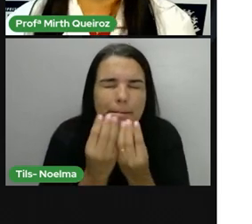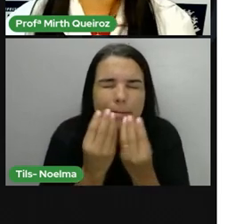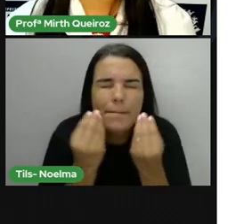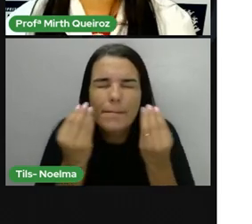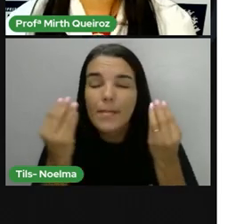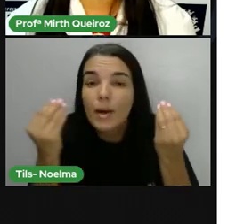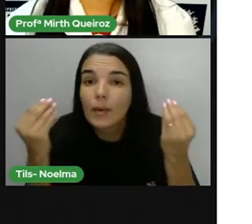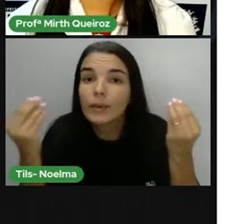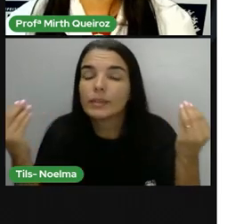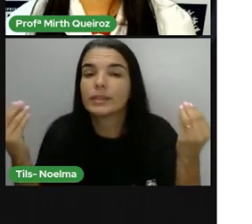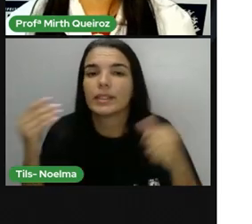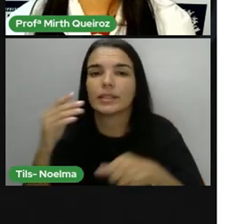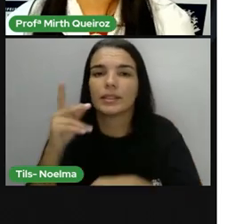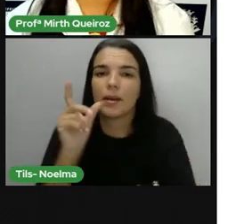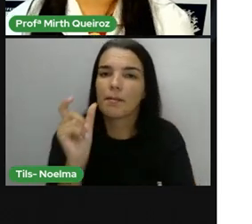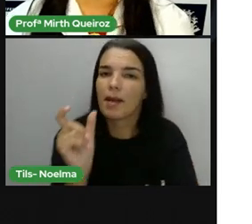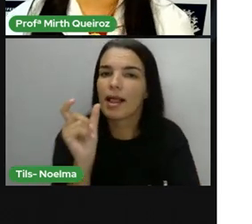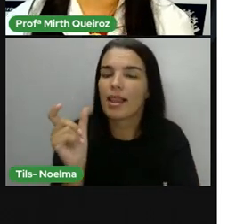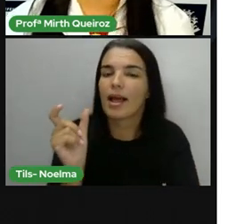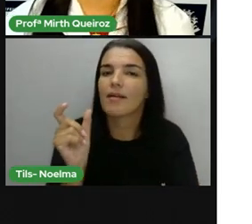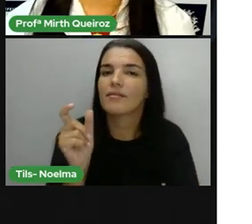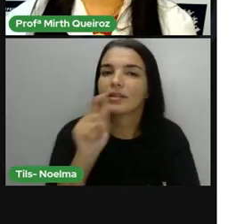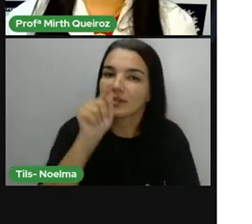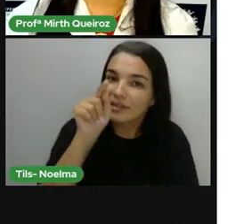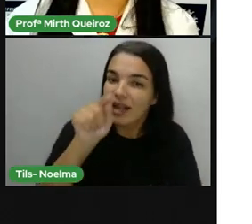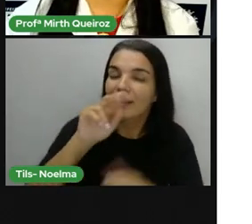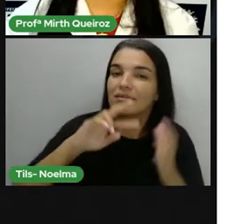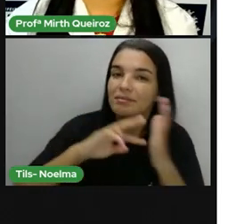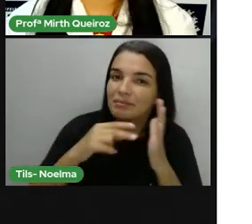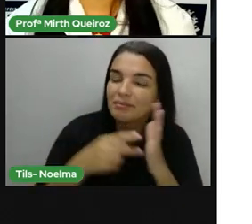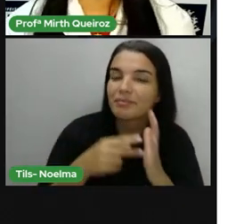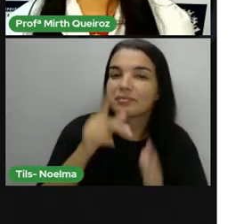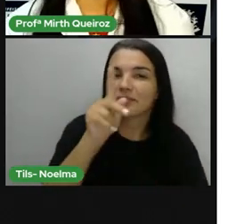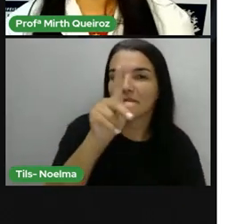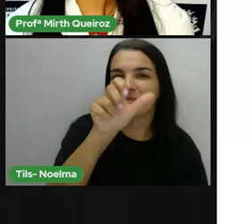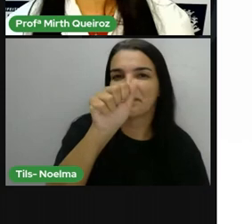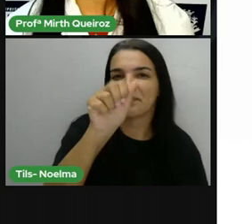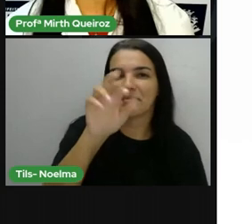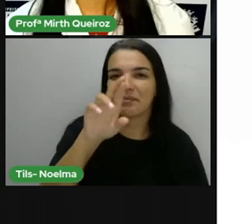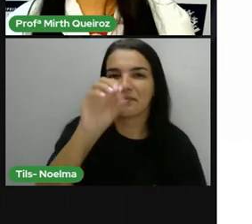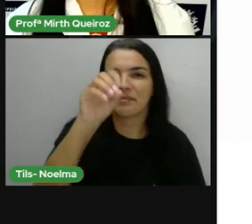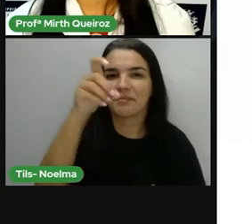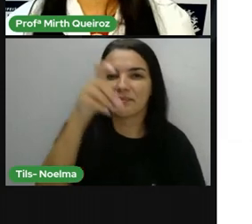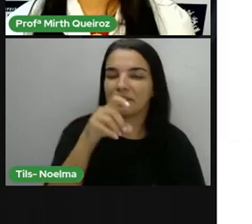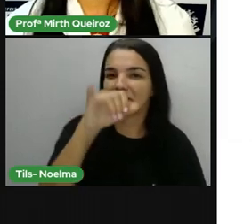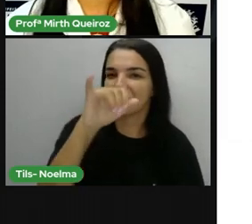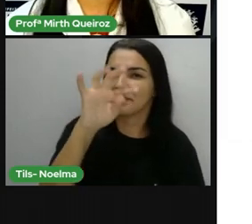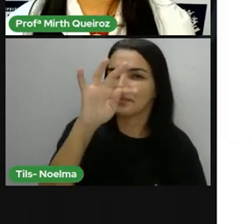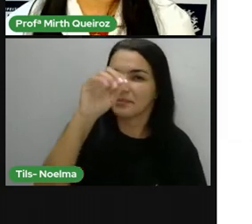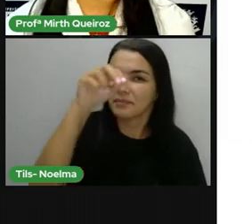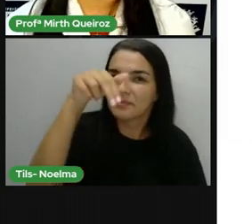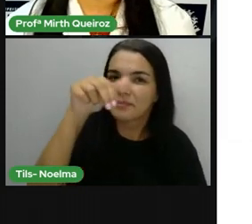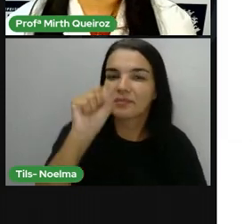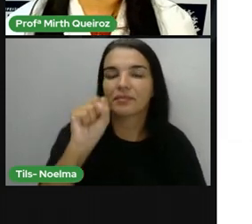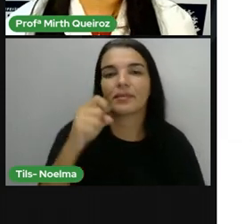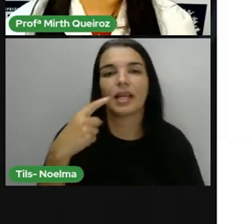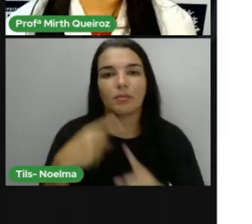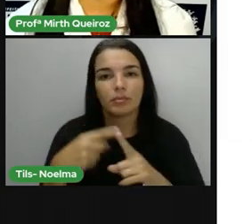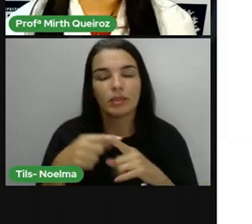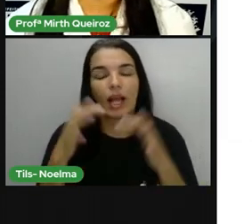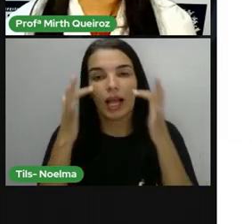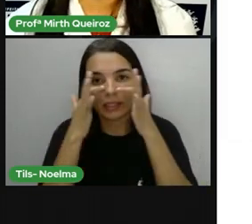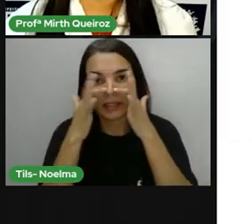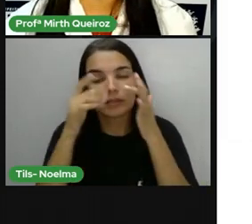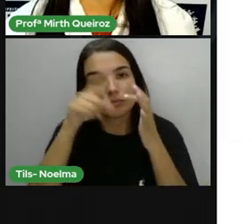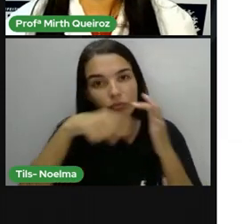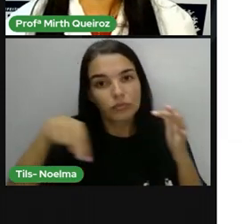mais palavras paroxítonas do que oxítonas e proparoxítonas. Logo, é a que requer mais atenção